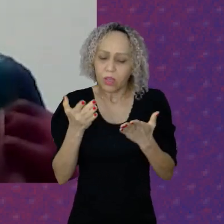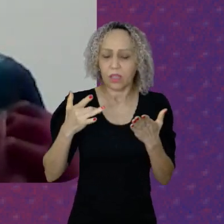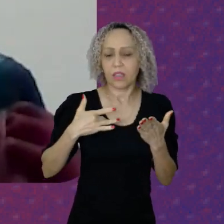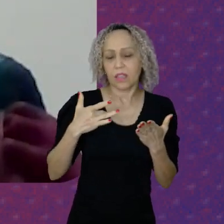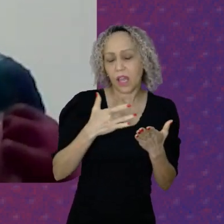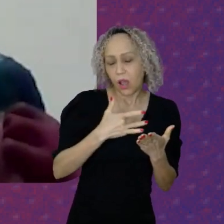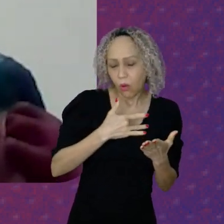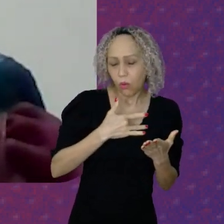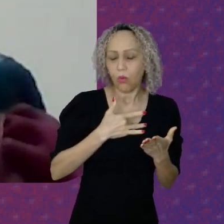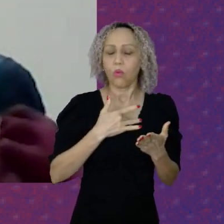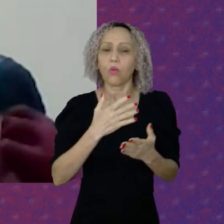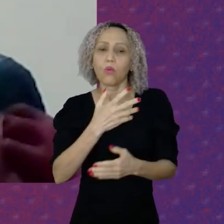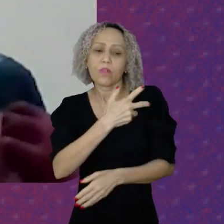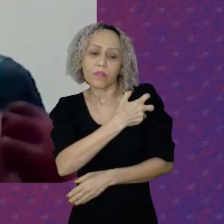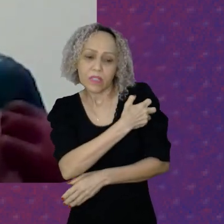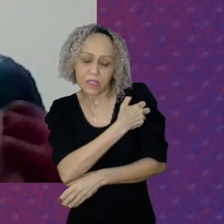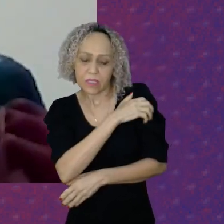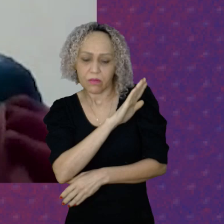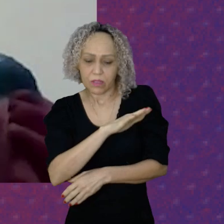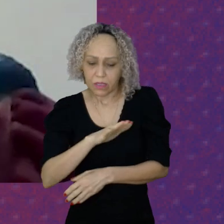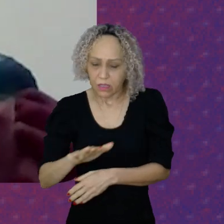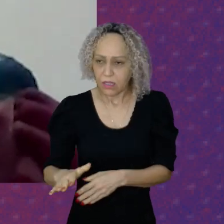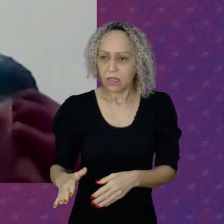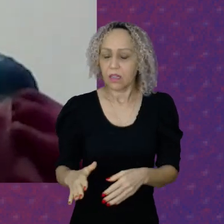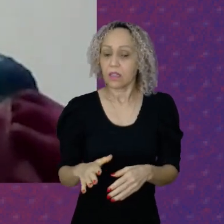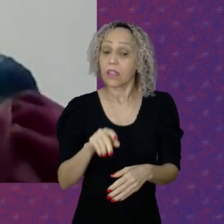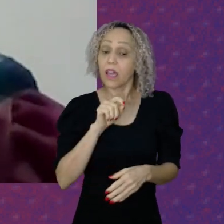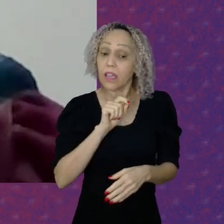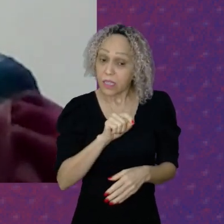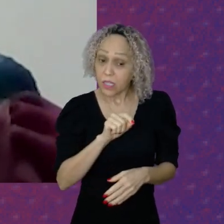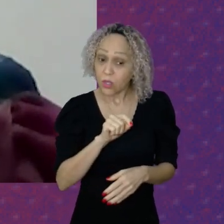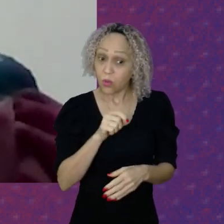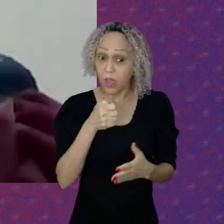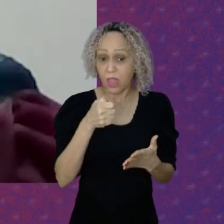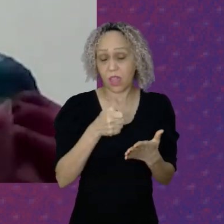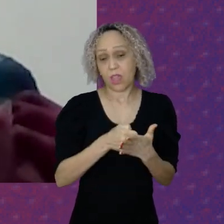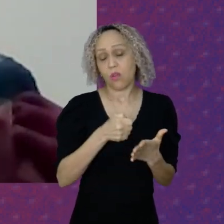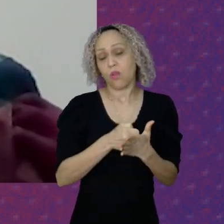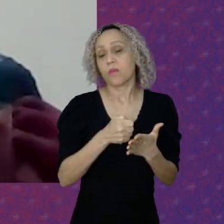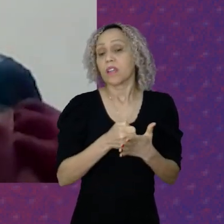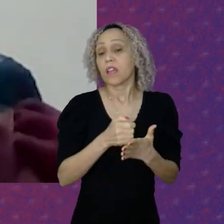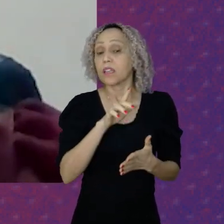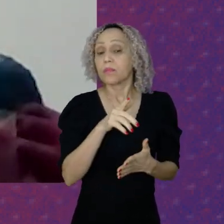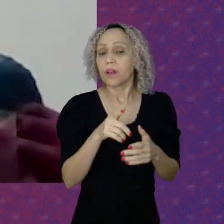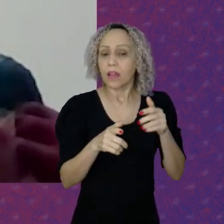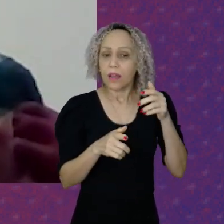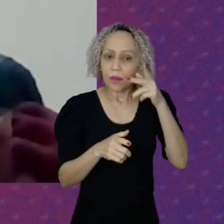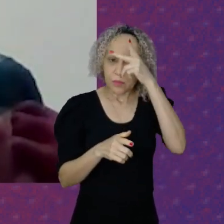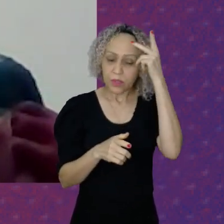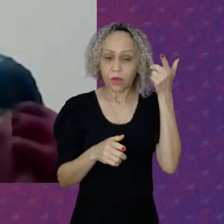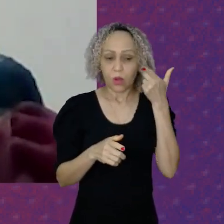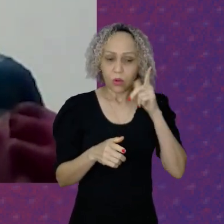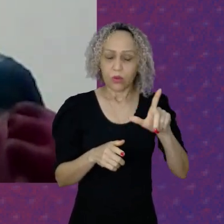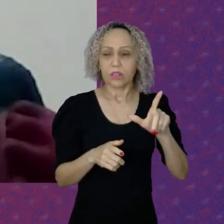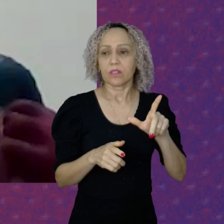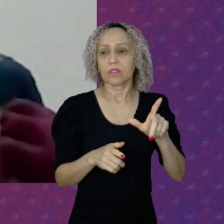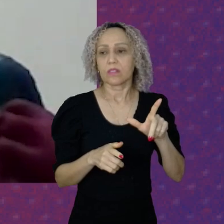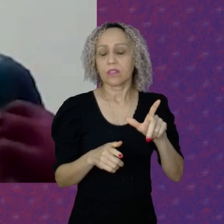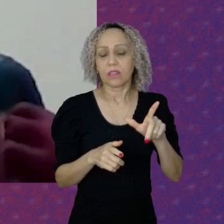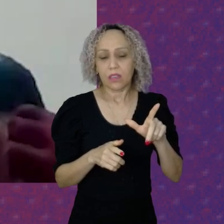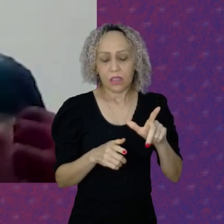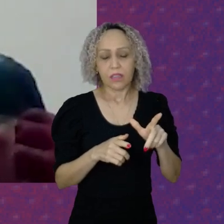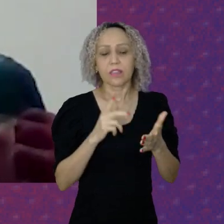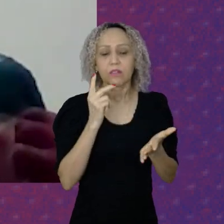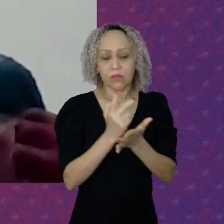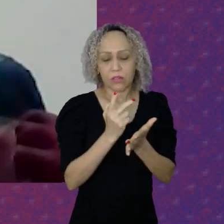vacinação das crianças. Então, isso foi trago como uma condicionalidade para estar, né, ser beneficiária do